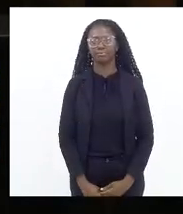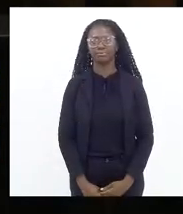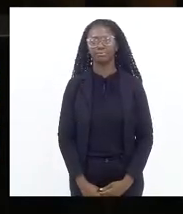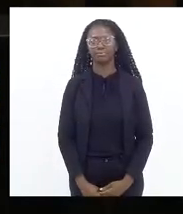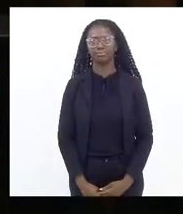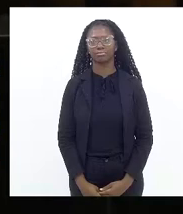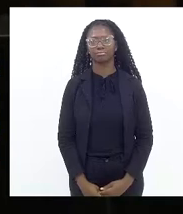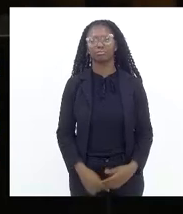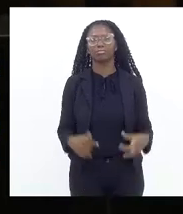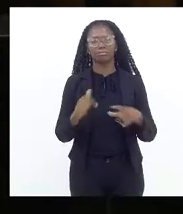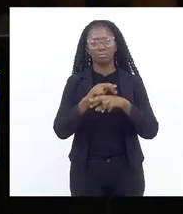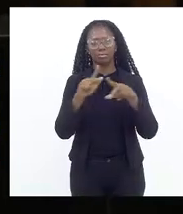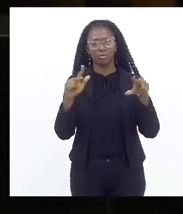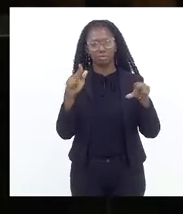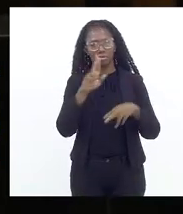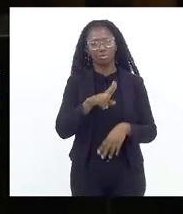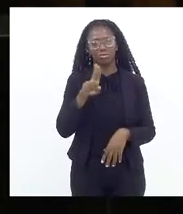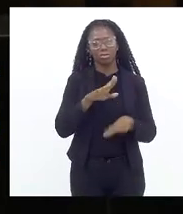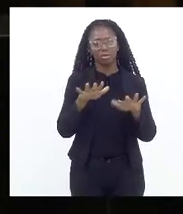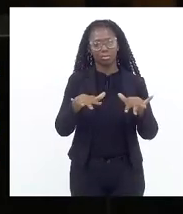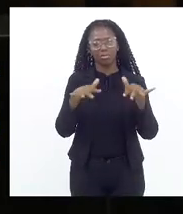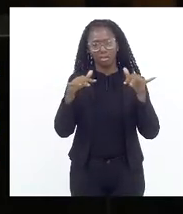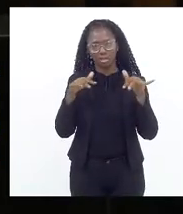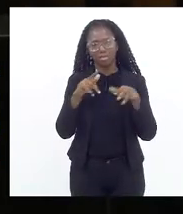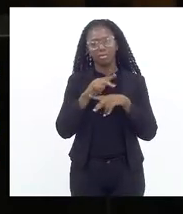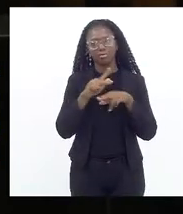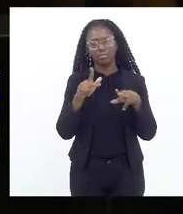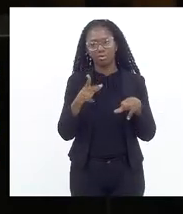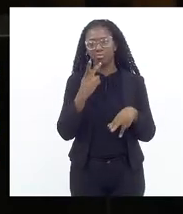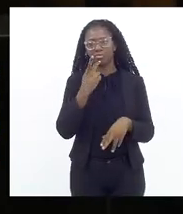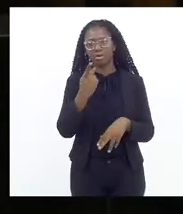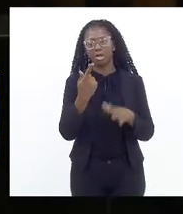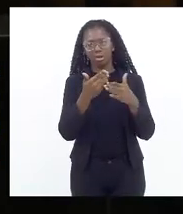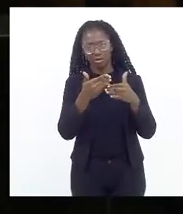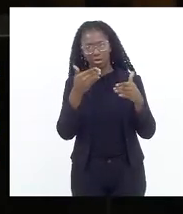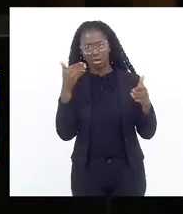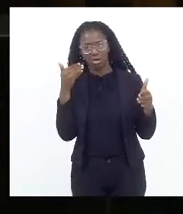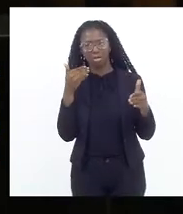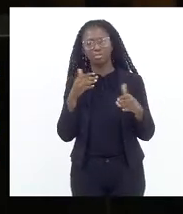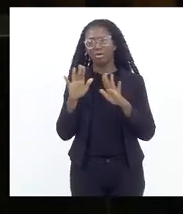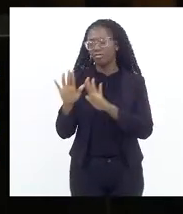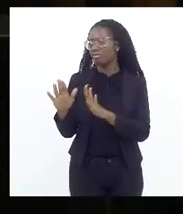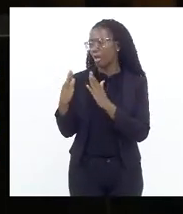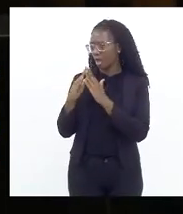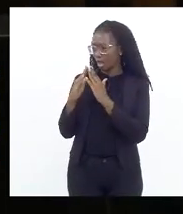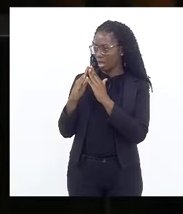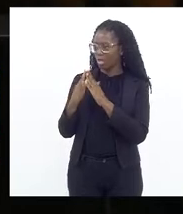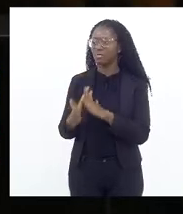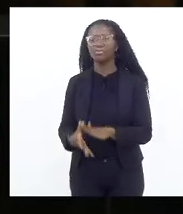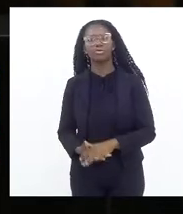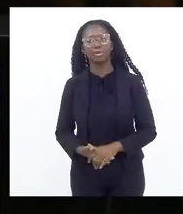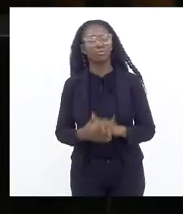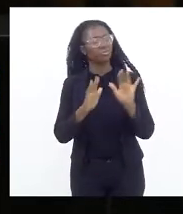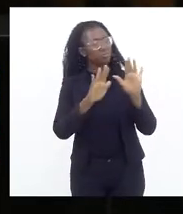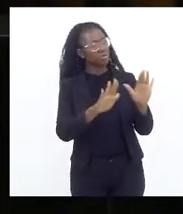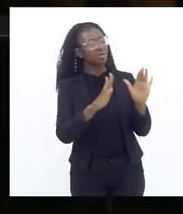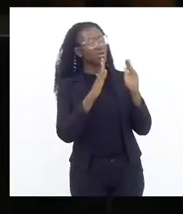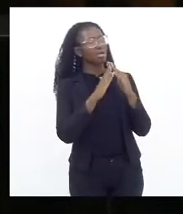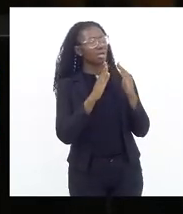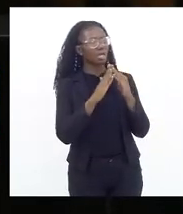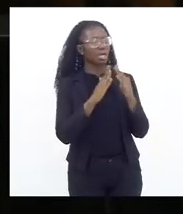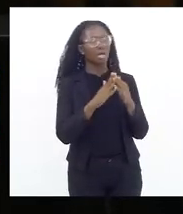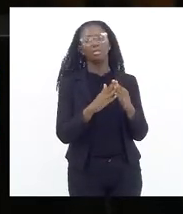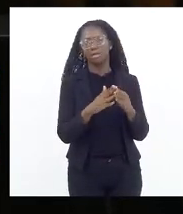Muitos usaram do plenário e muitos falaram que me antecederam: fique em casa. Fique em casa